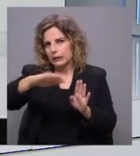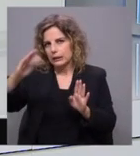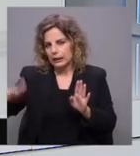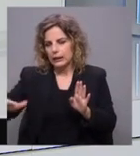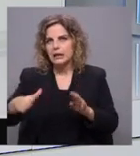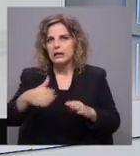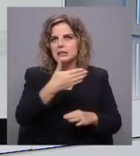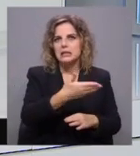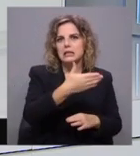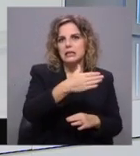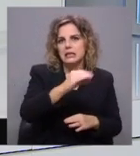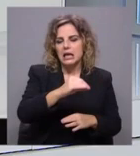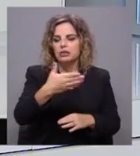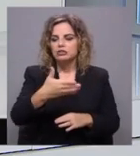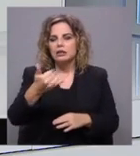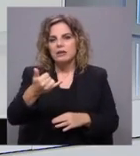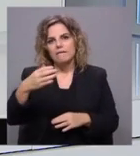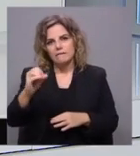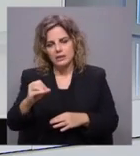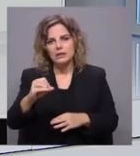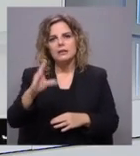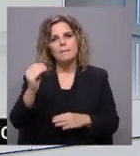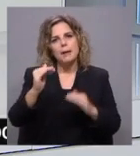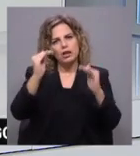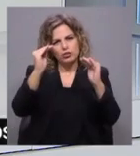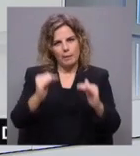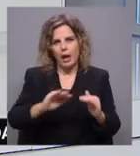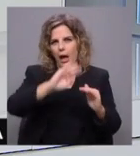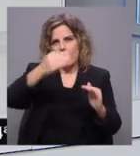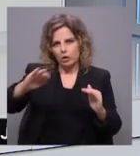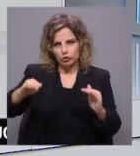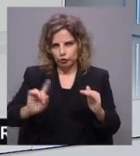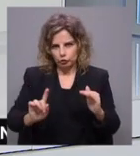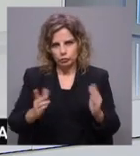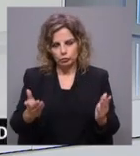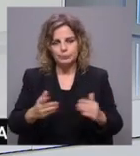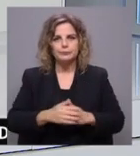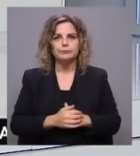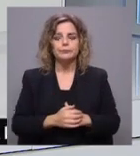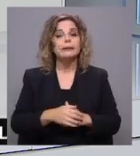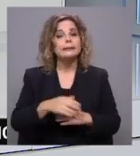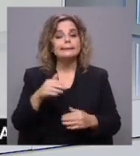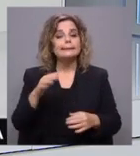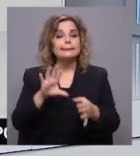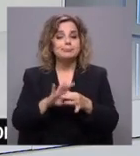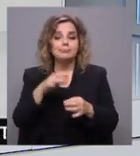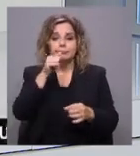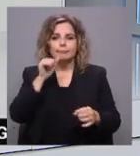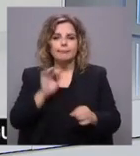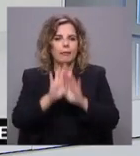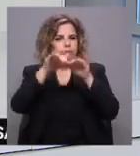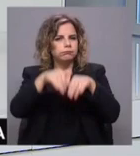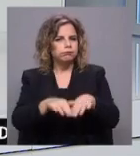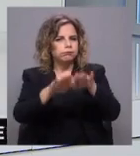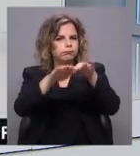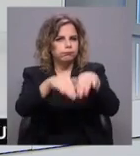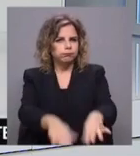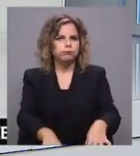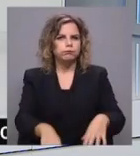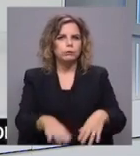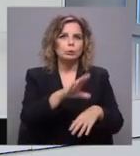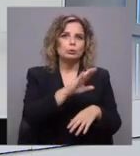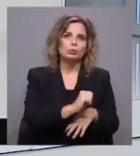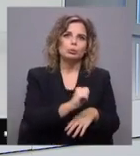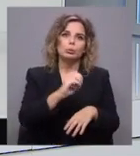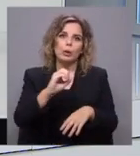km mesmo nas regiões mais baixas. Quanto às ondas, são de sudoeste,